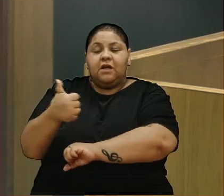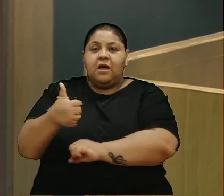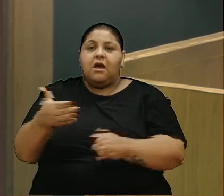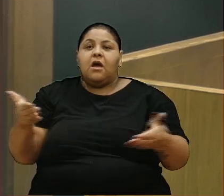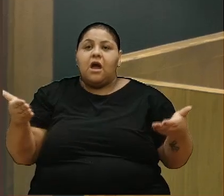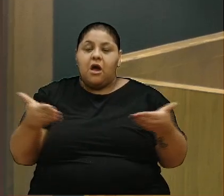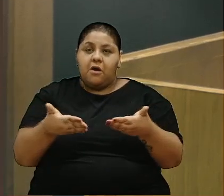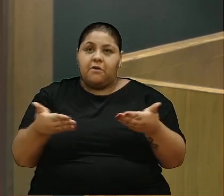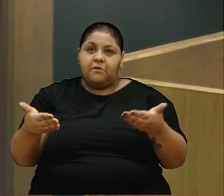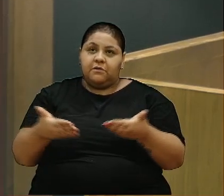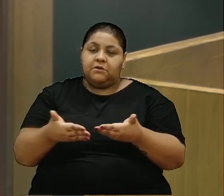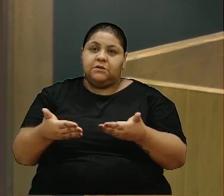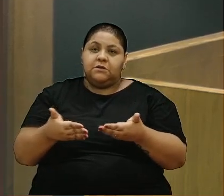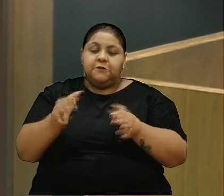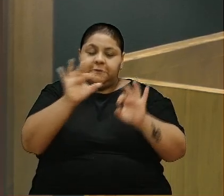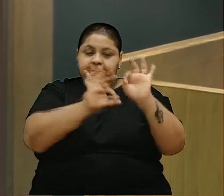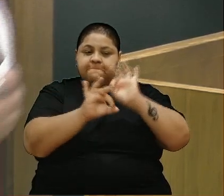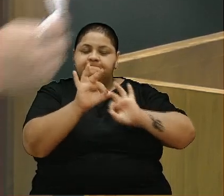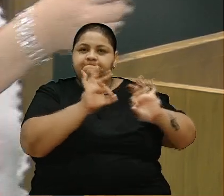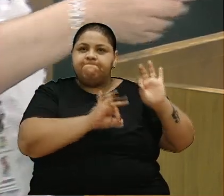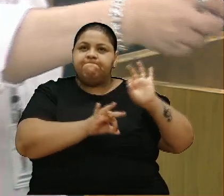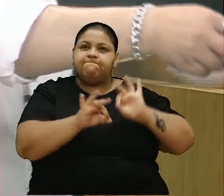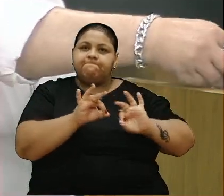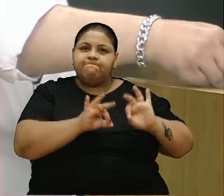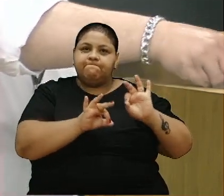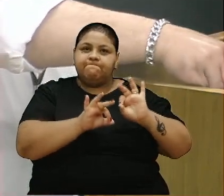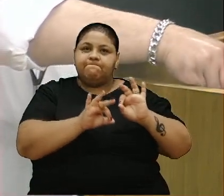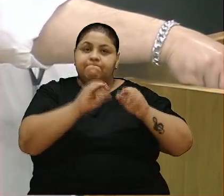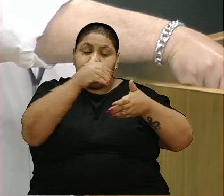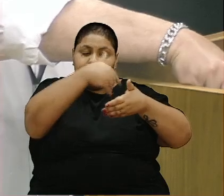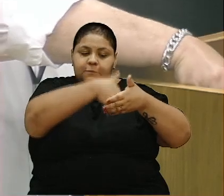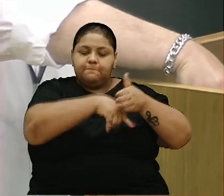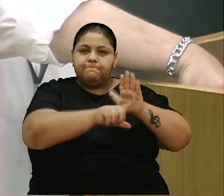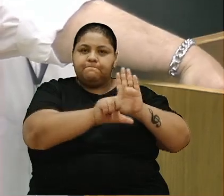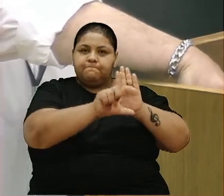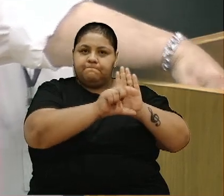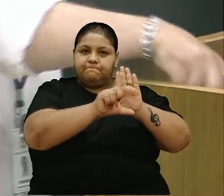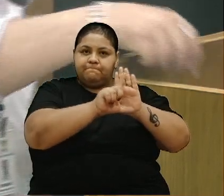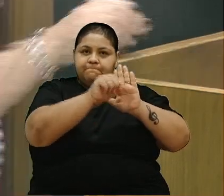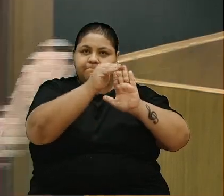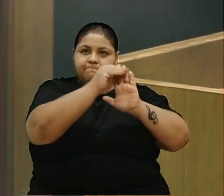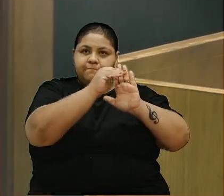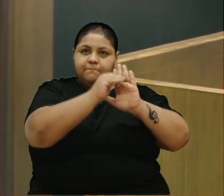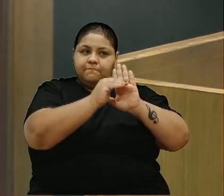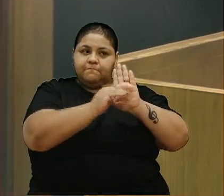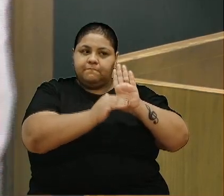estar dando uma organização legal para este programa.